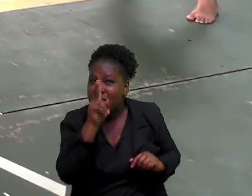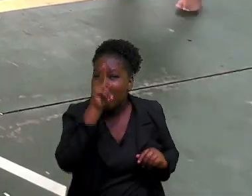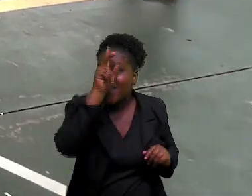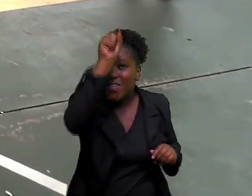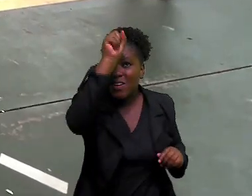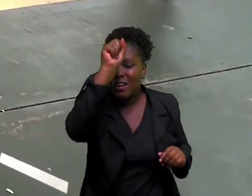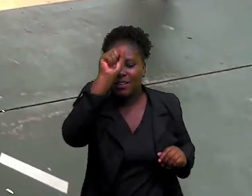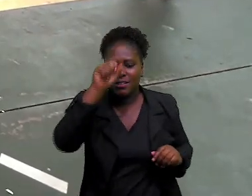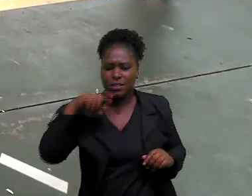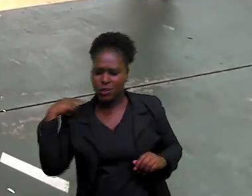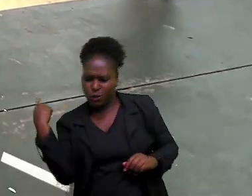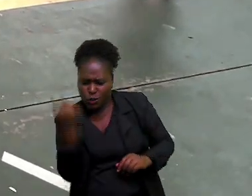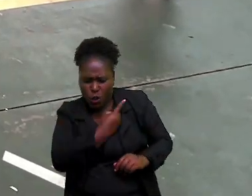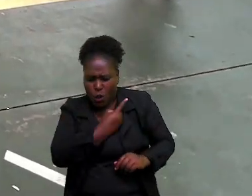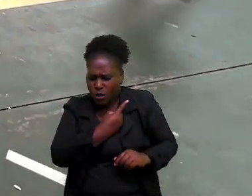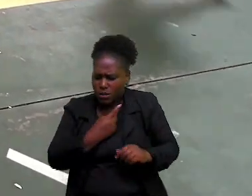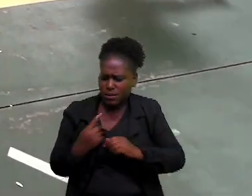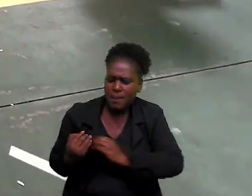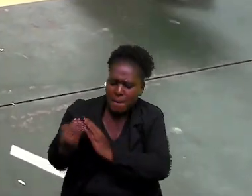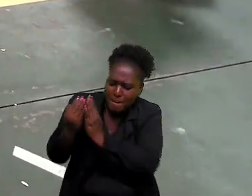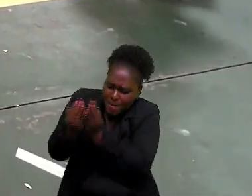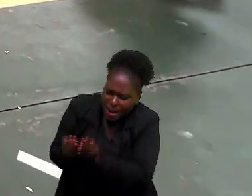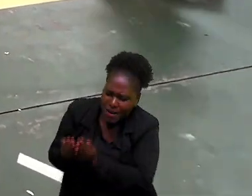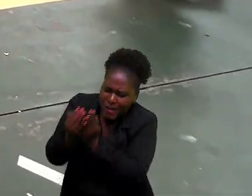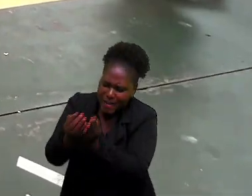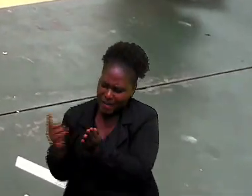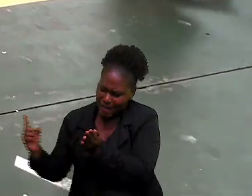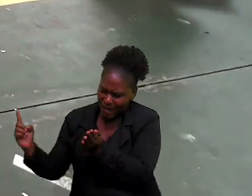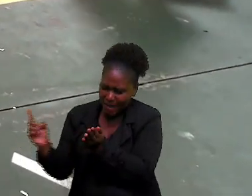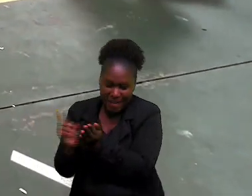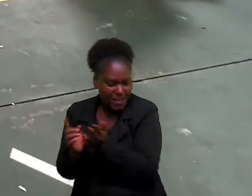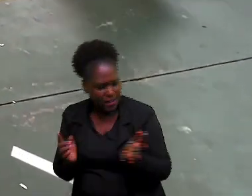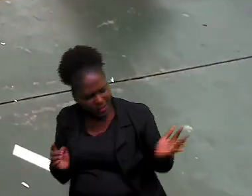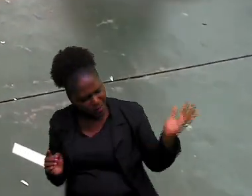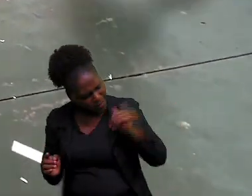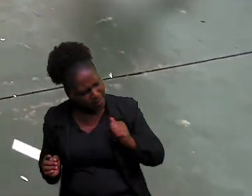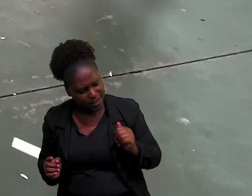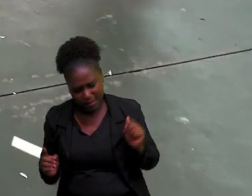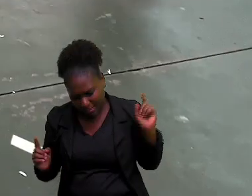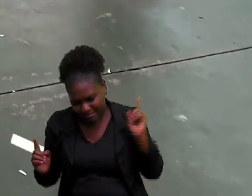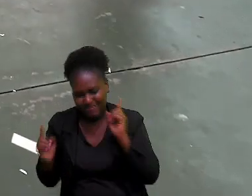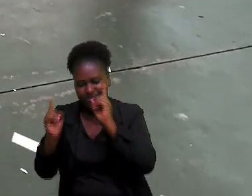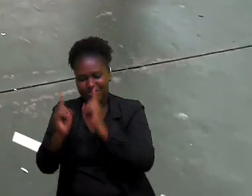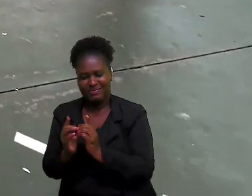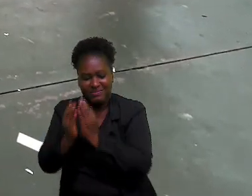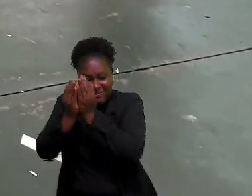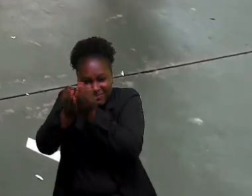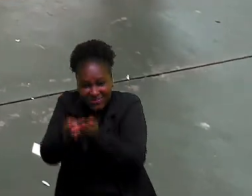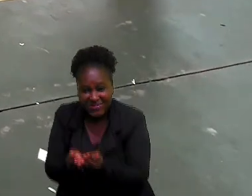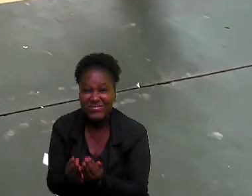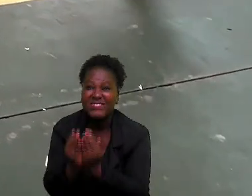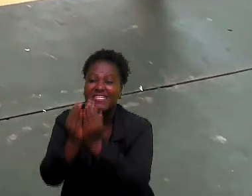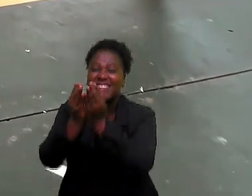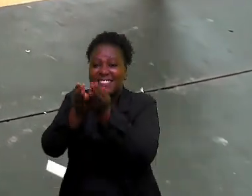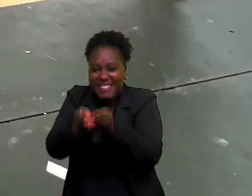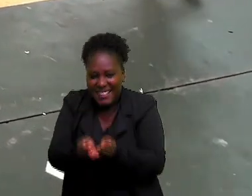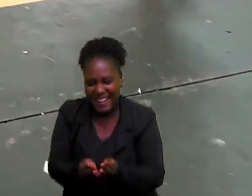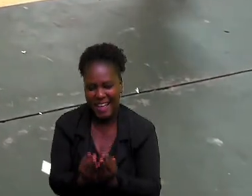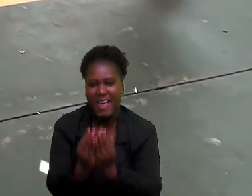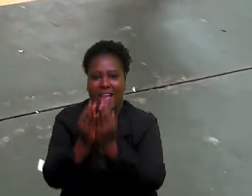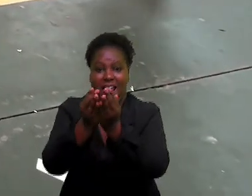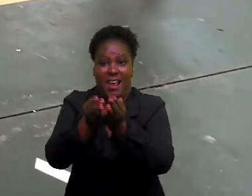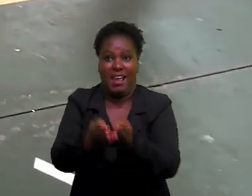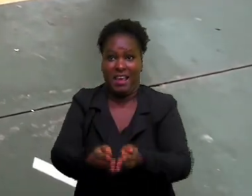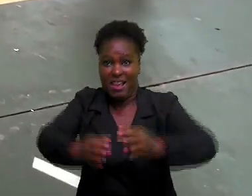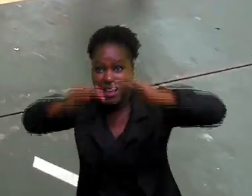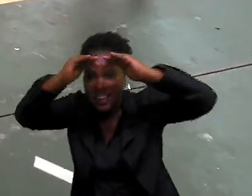além, nada nos detém. Sabemos ler no luar as trilhas do mar.